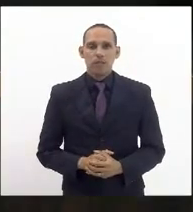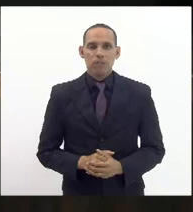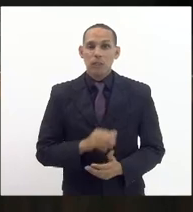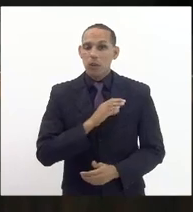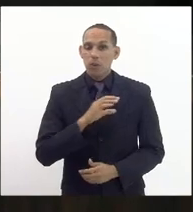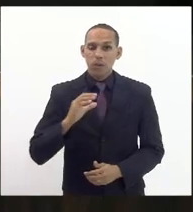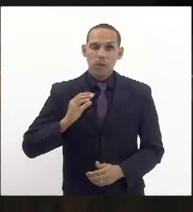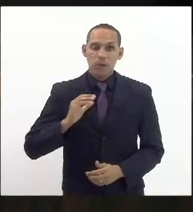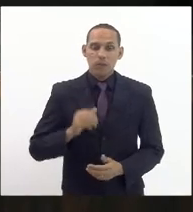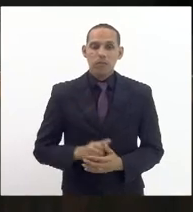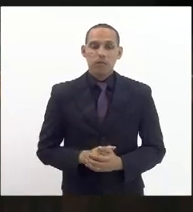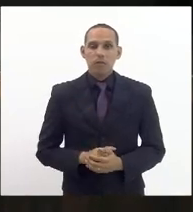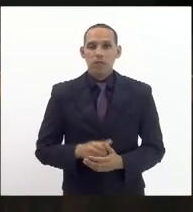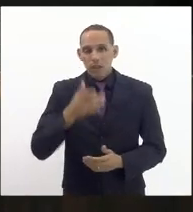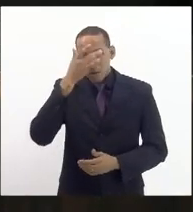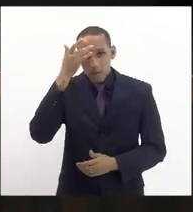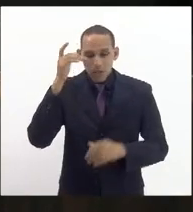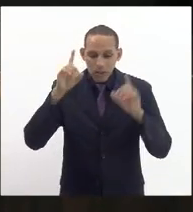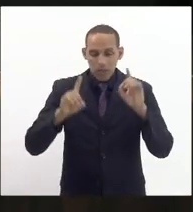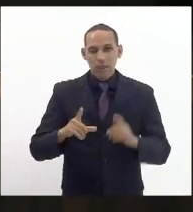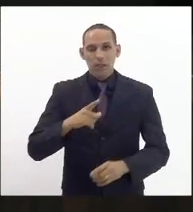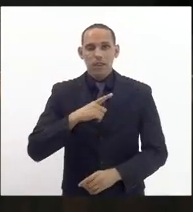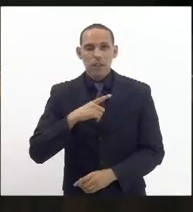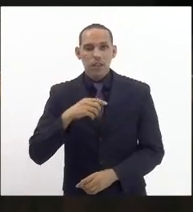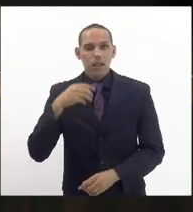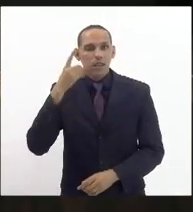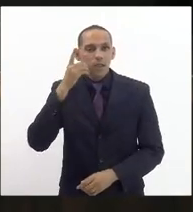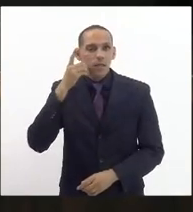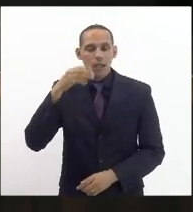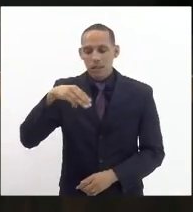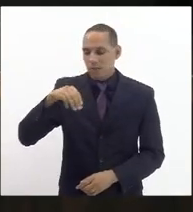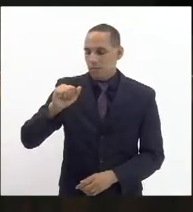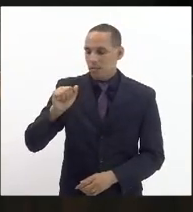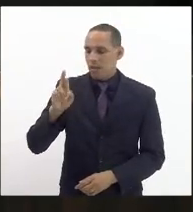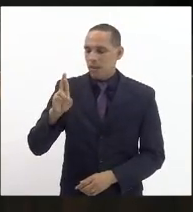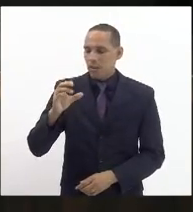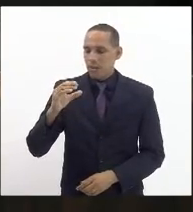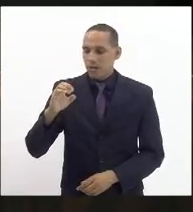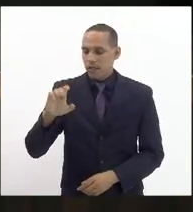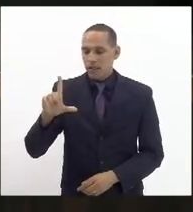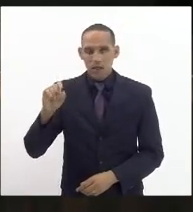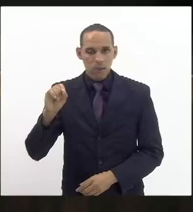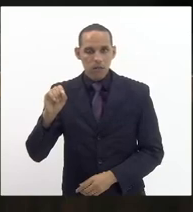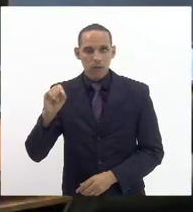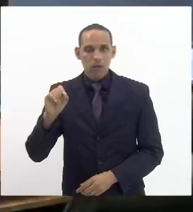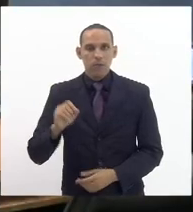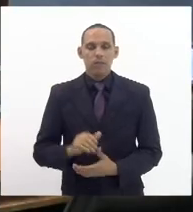Pela Comissão da Pessoa com Deficiência, deputado Marcelo Cabeleireiro.